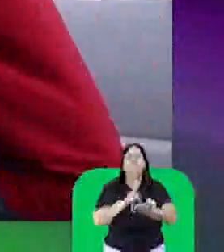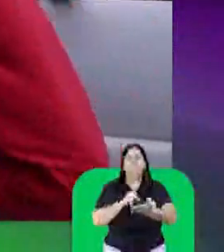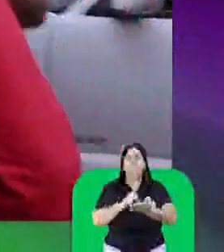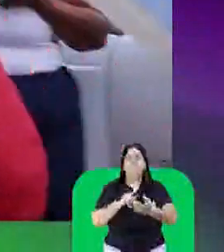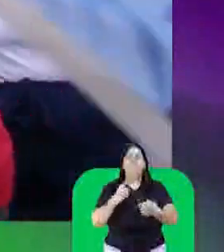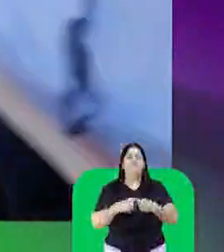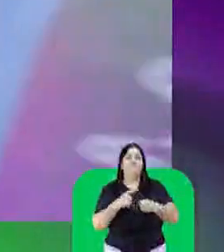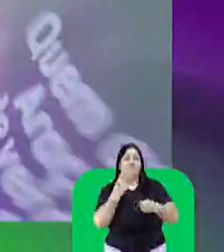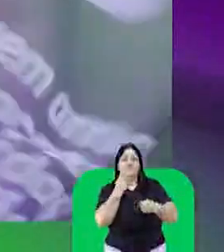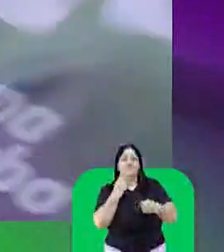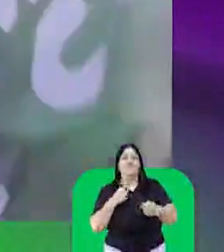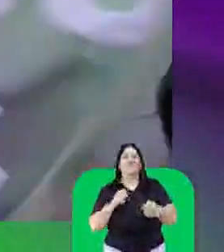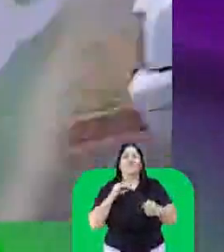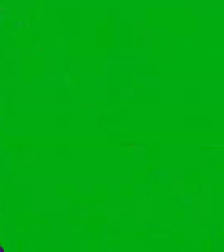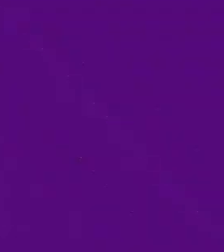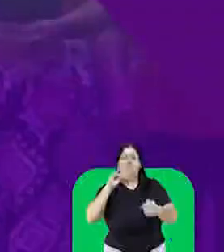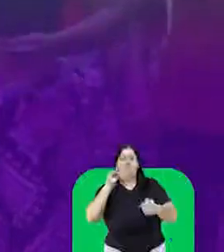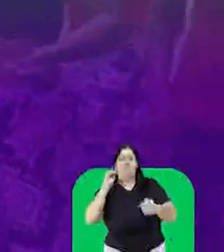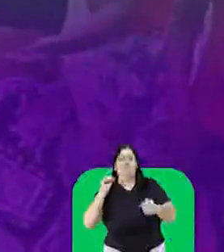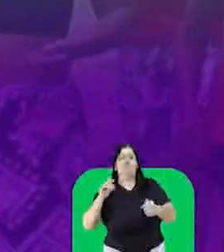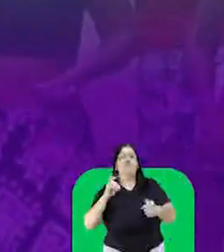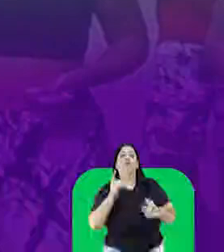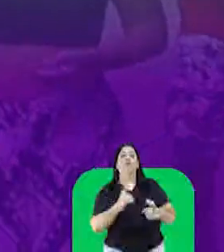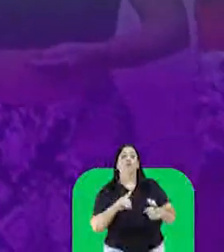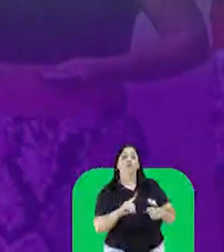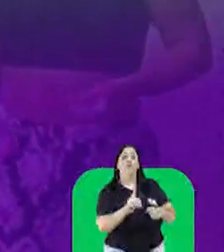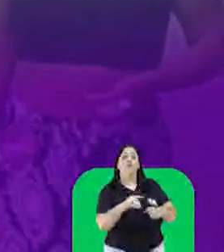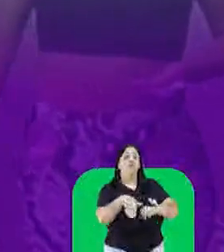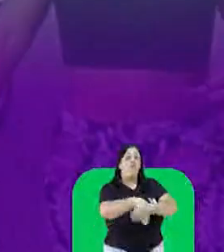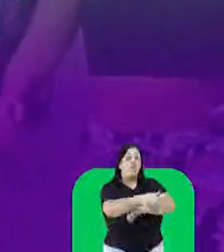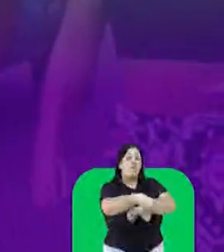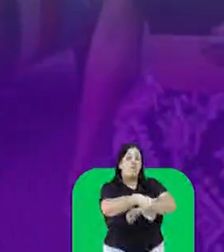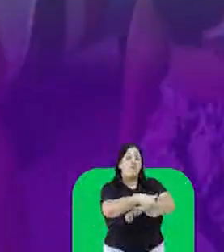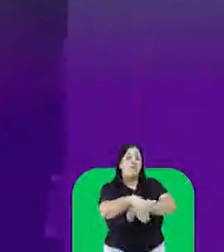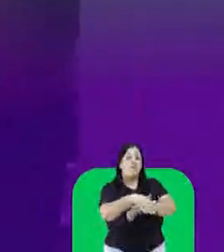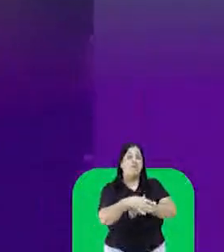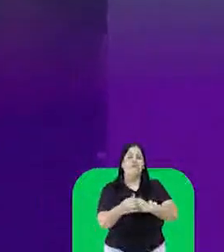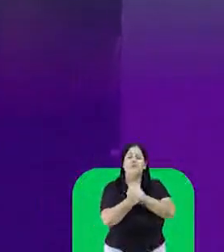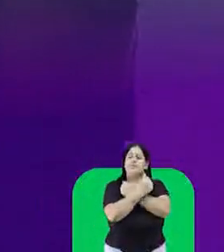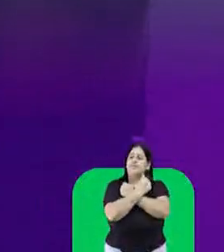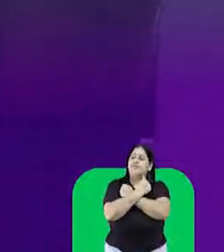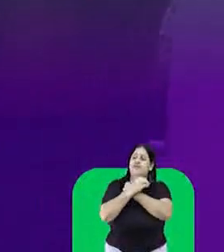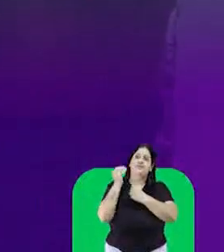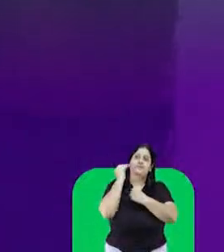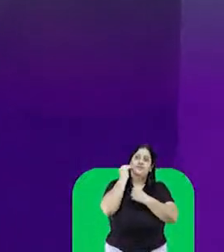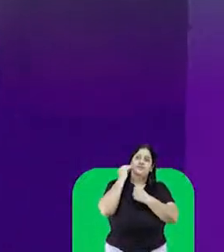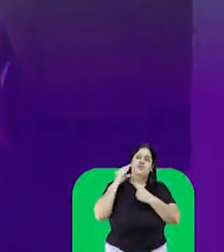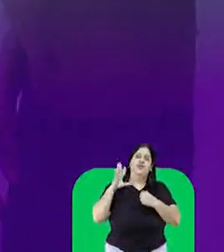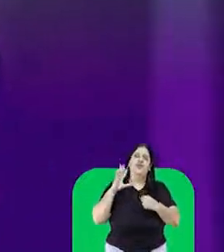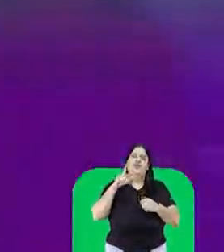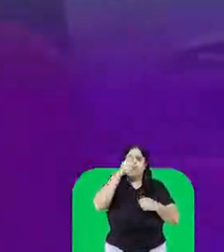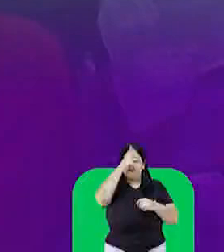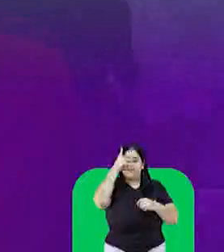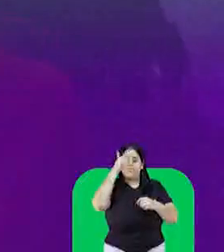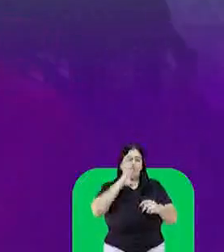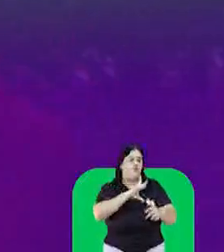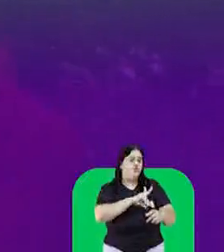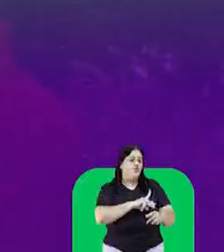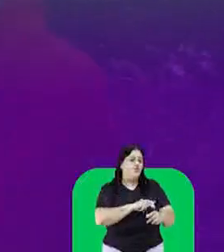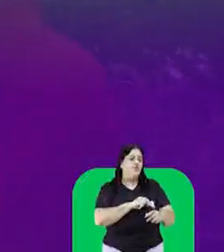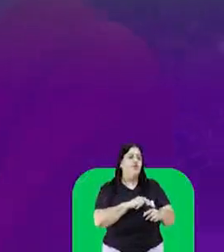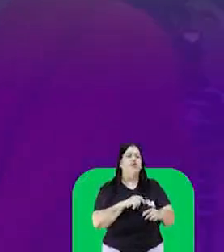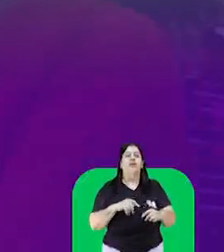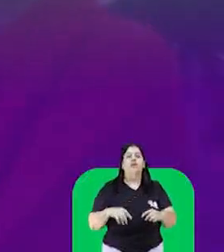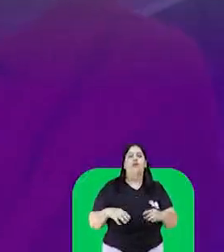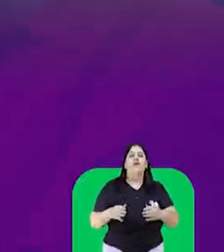construído verade eu tenho andado pelas ruas da minha cidade abraçado e beijado gente que eu amo eu não me